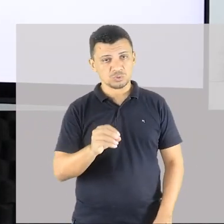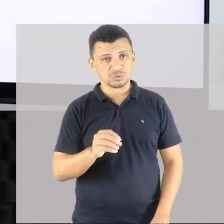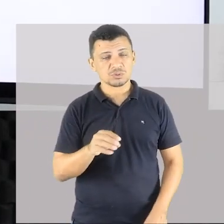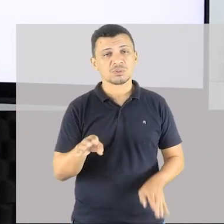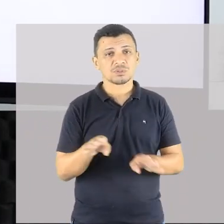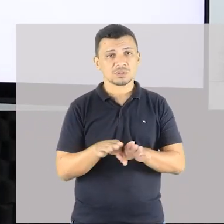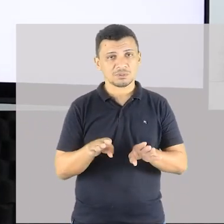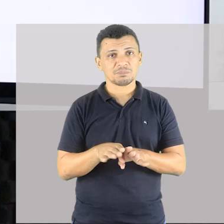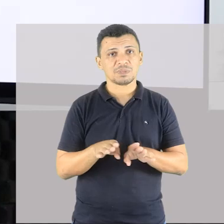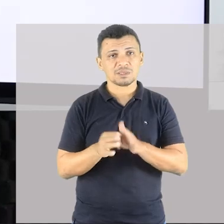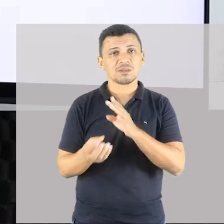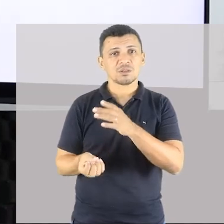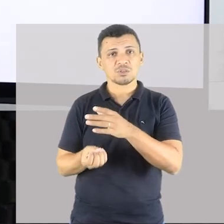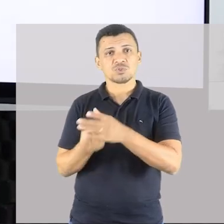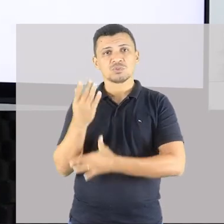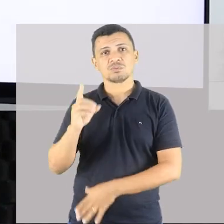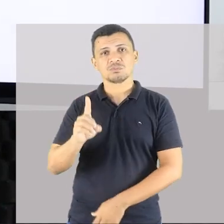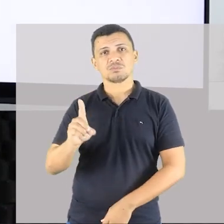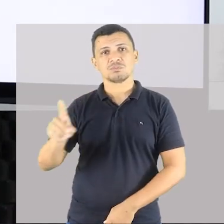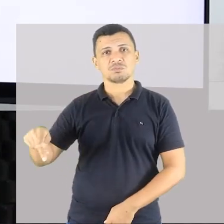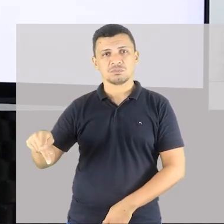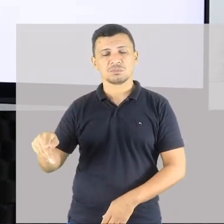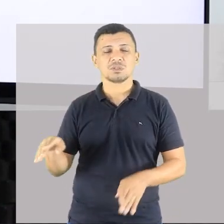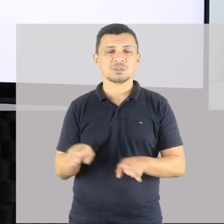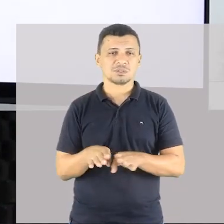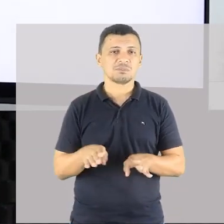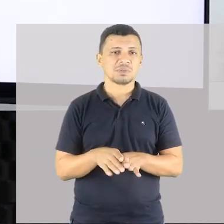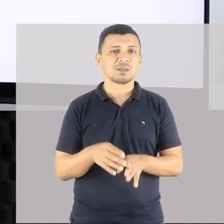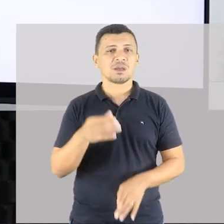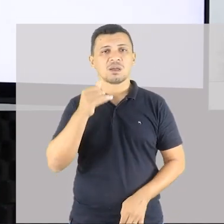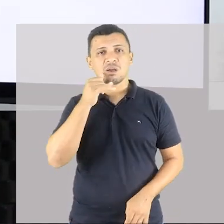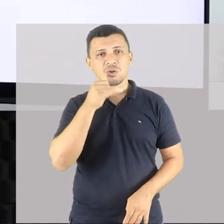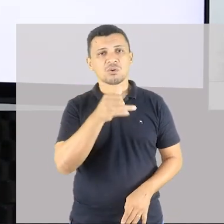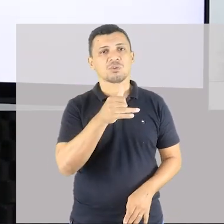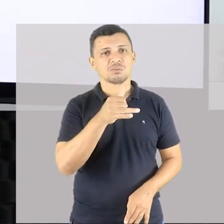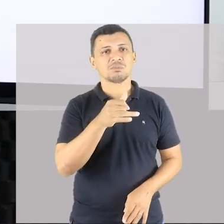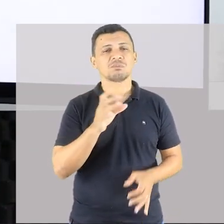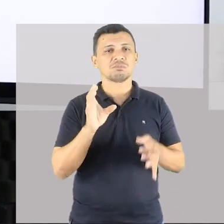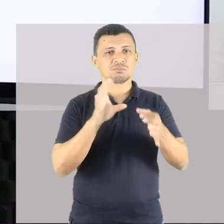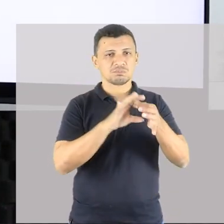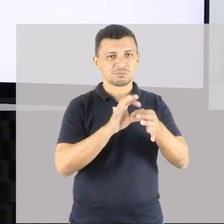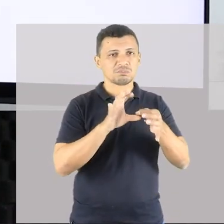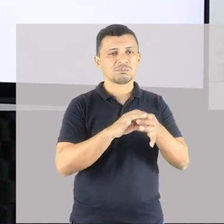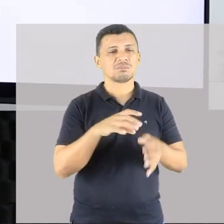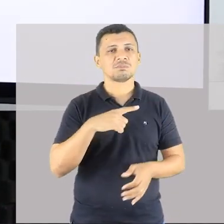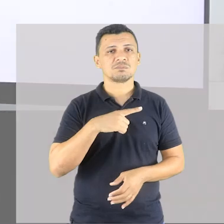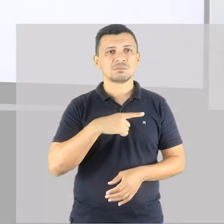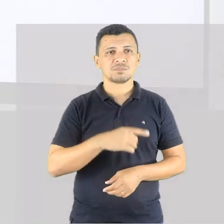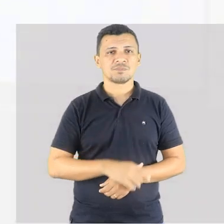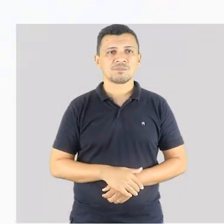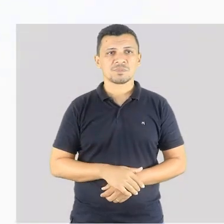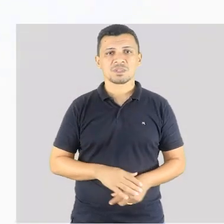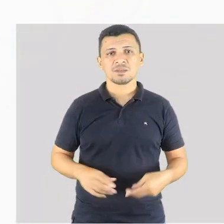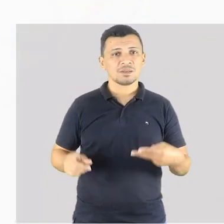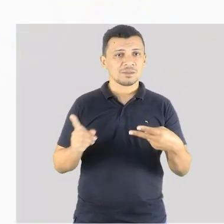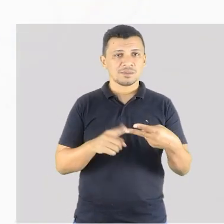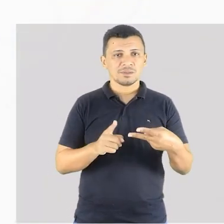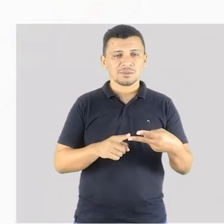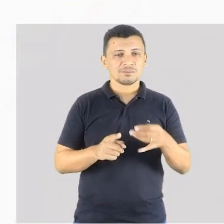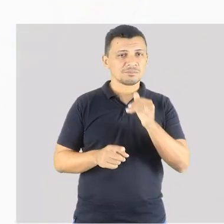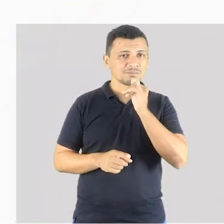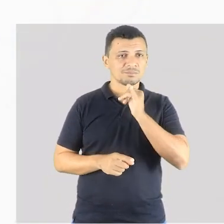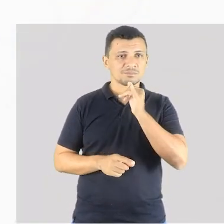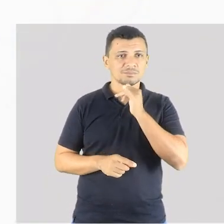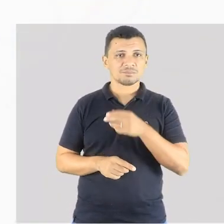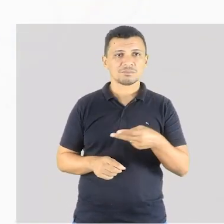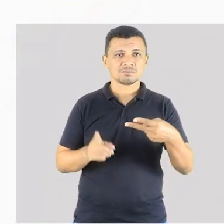tensão. E se o circuito estiver fechado, vai ter corrente elétrica. Tá? A outra situação, você deixa o